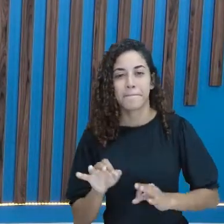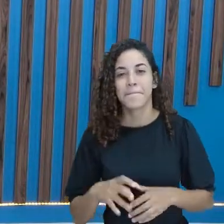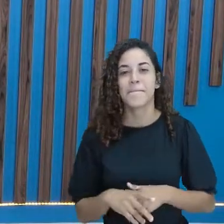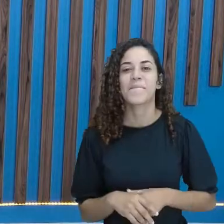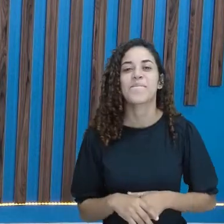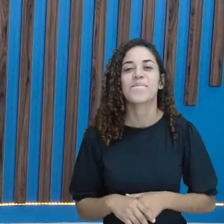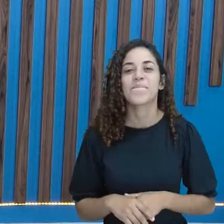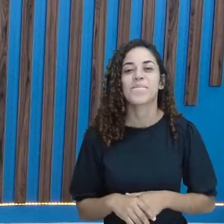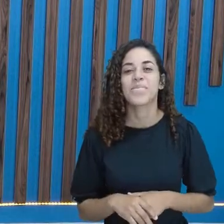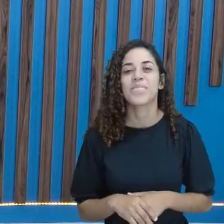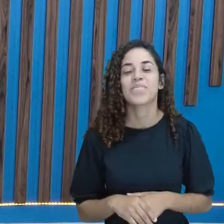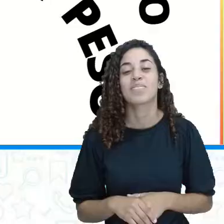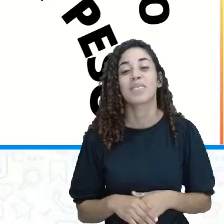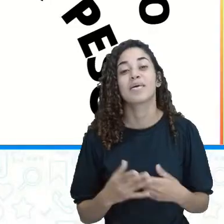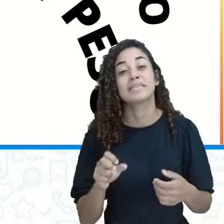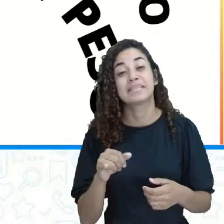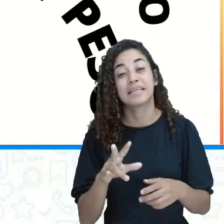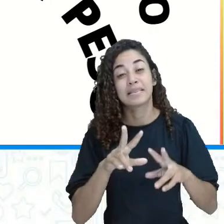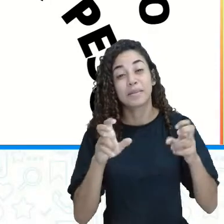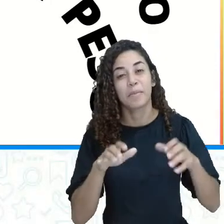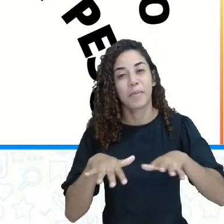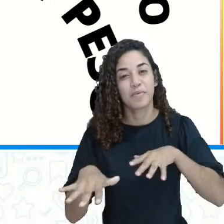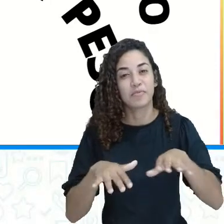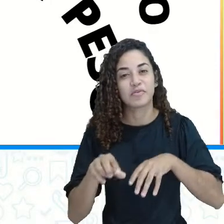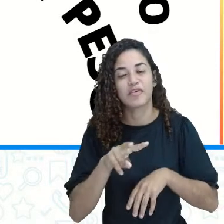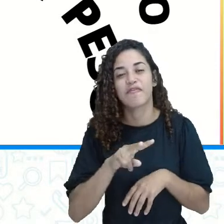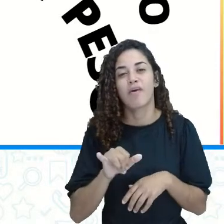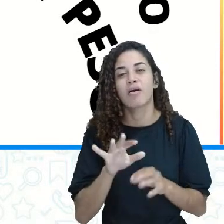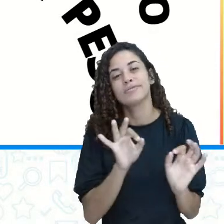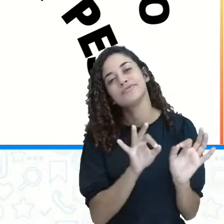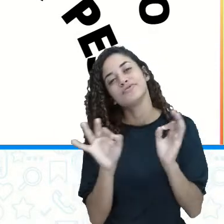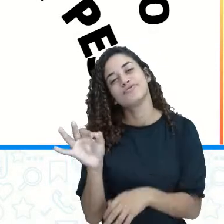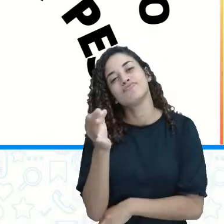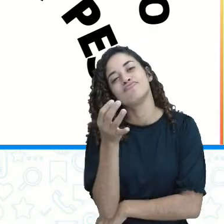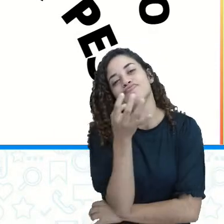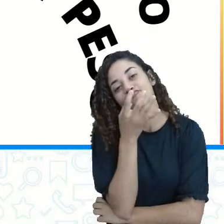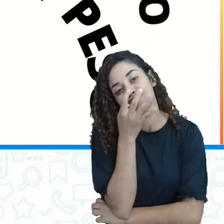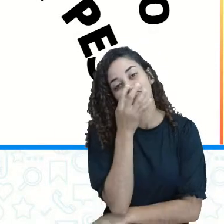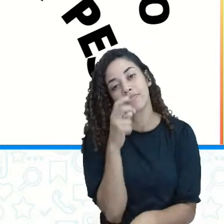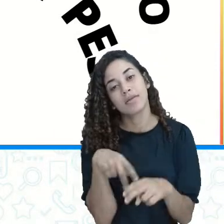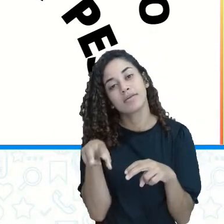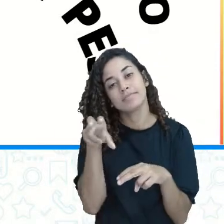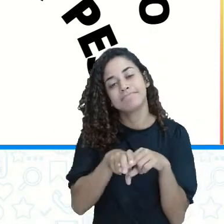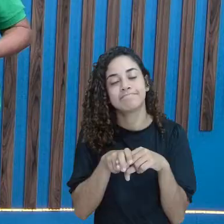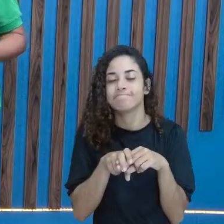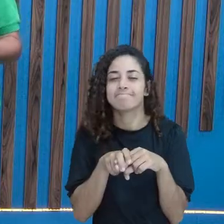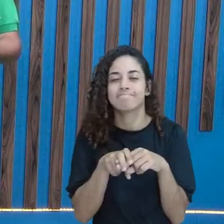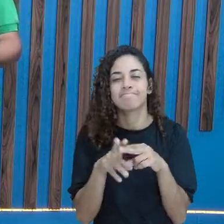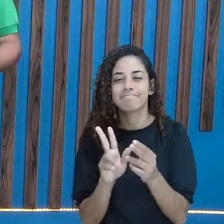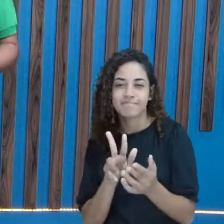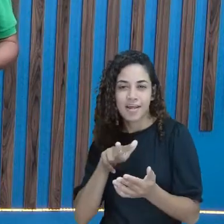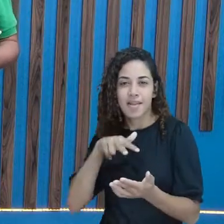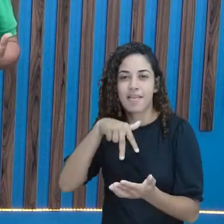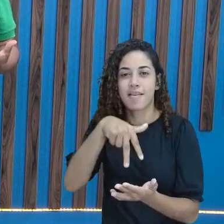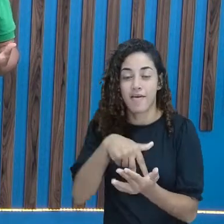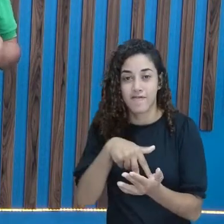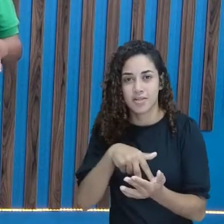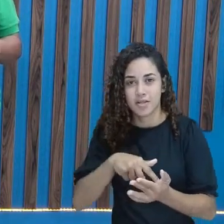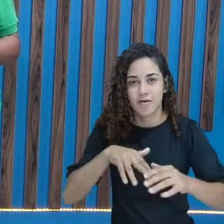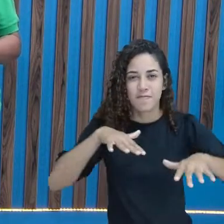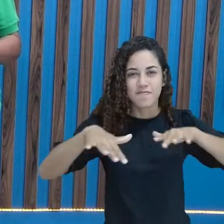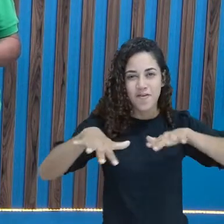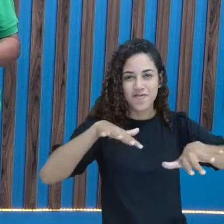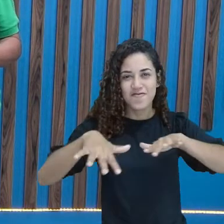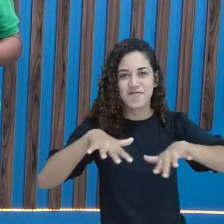se vamos falar de movimento, você não vai assistir a aula aí sentadinho, né? Procura levantar e vamos nos